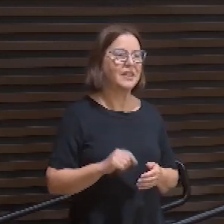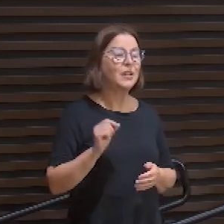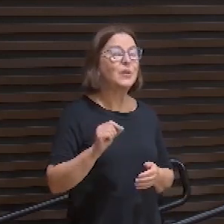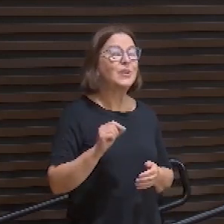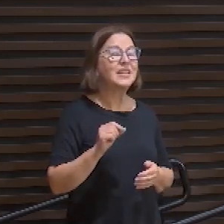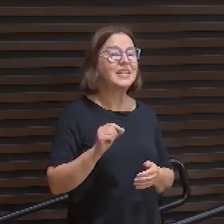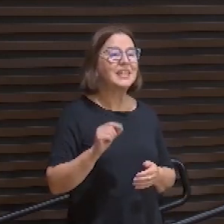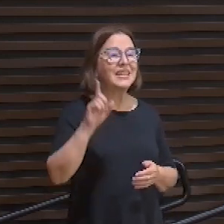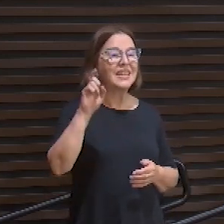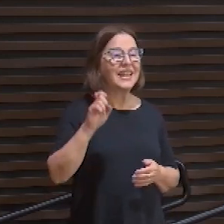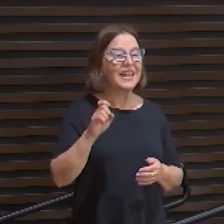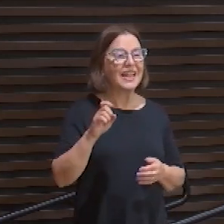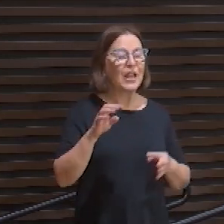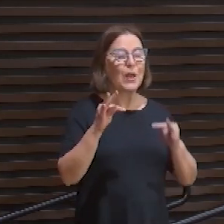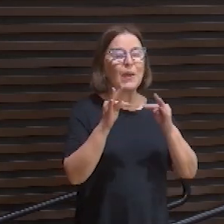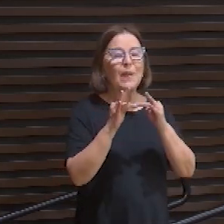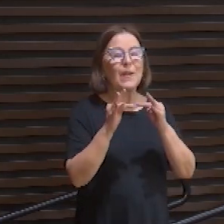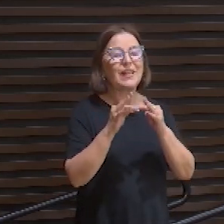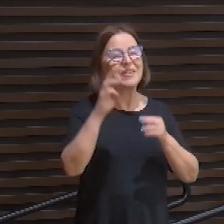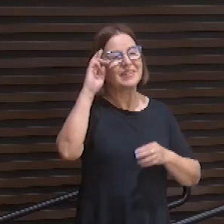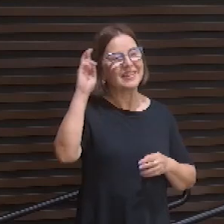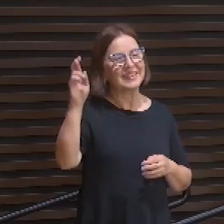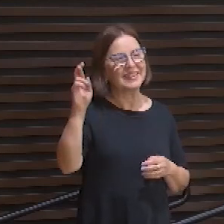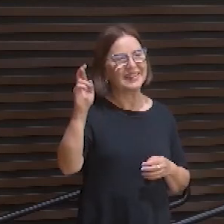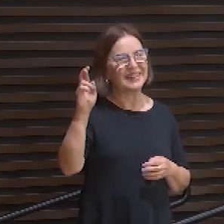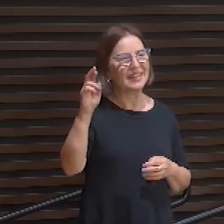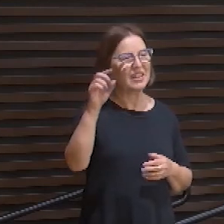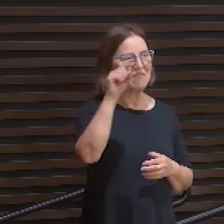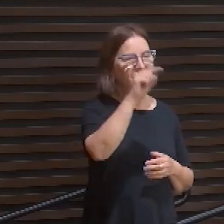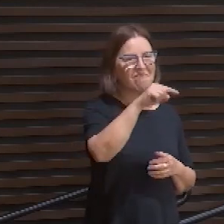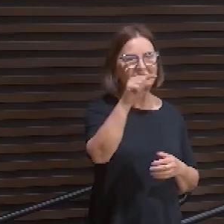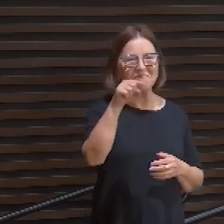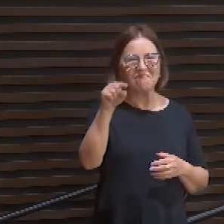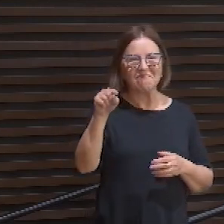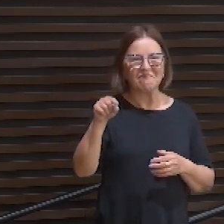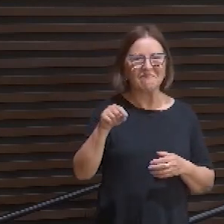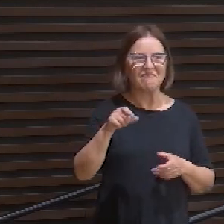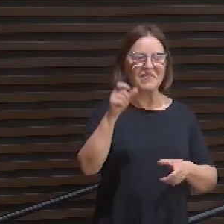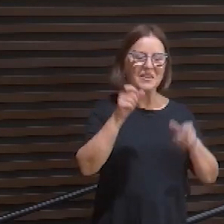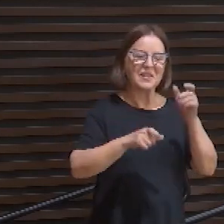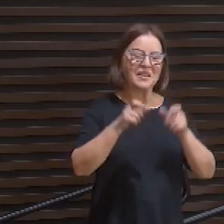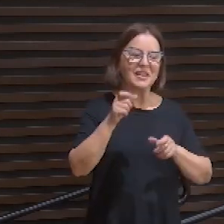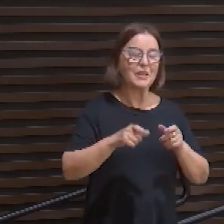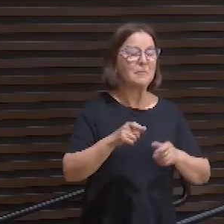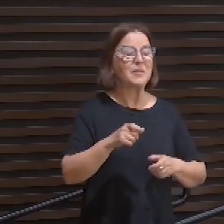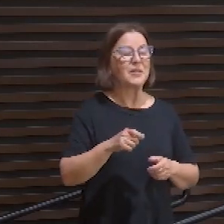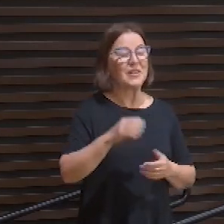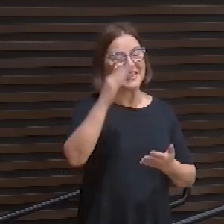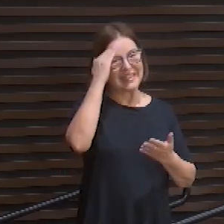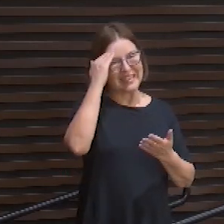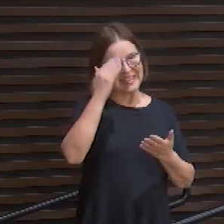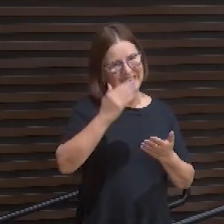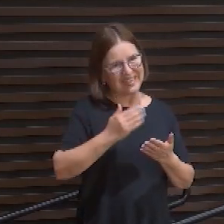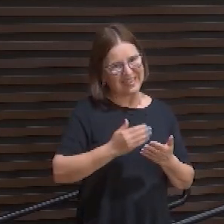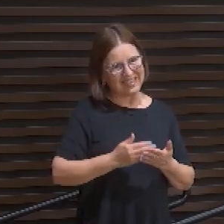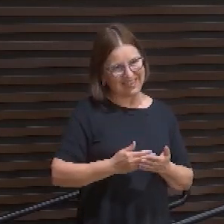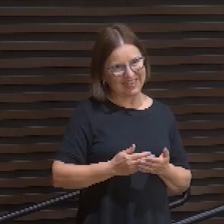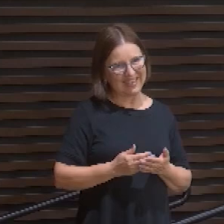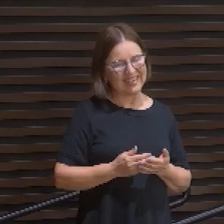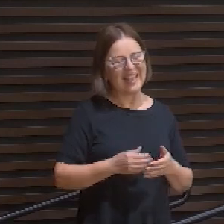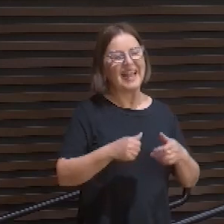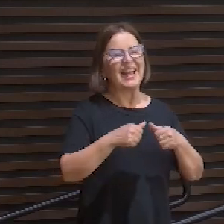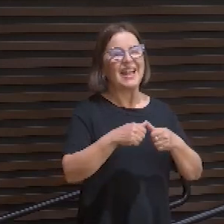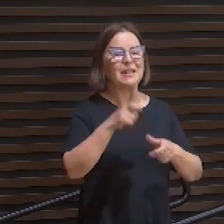o Márcio, a Vanessa, o Rildo, o Glênio, o Davi. Esses são o templo do Senhor.